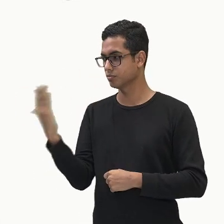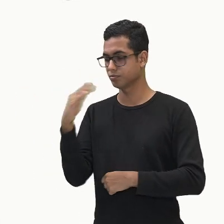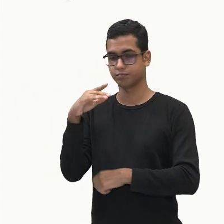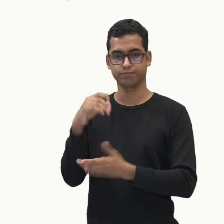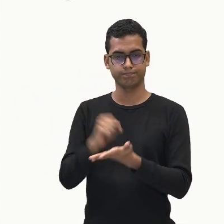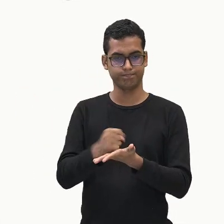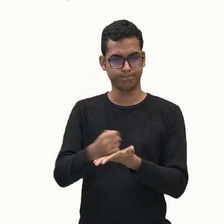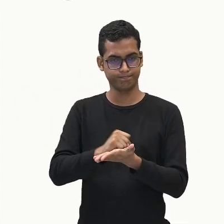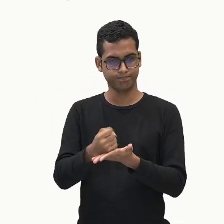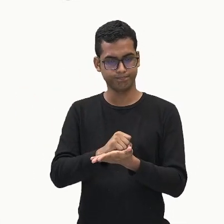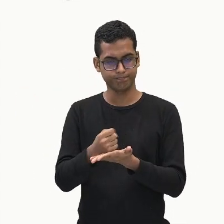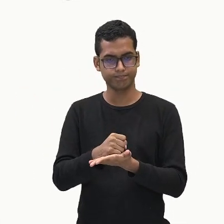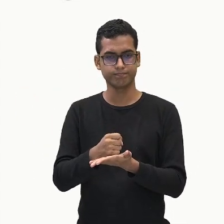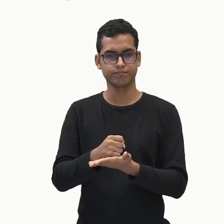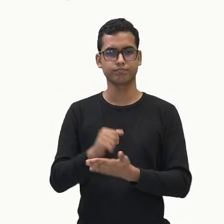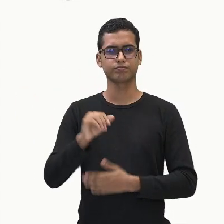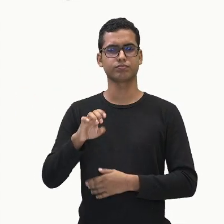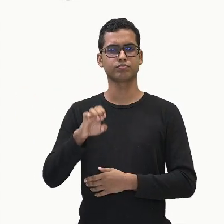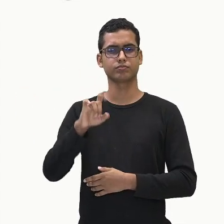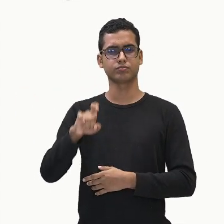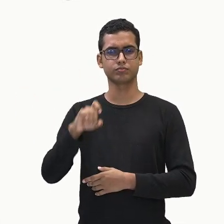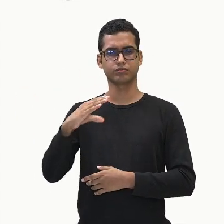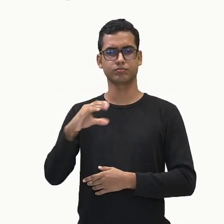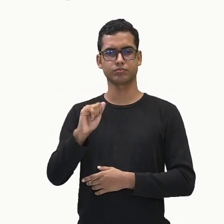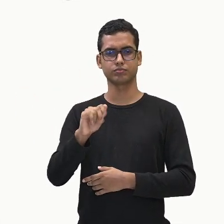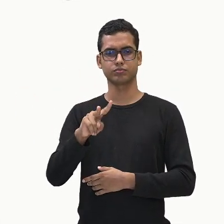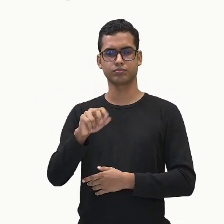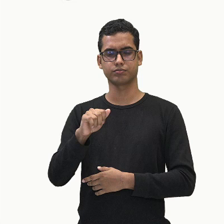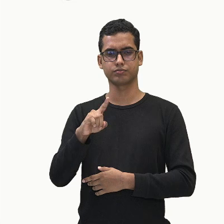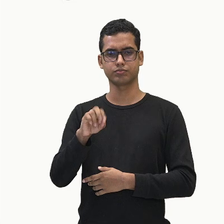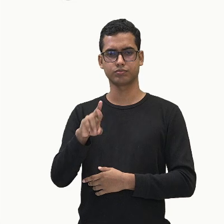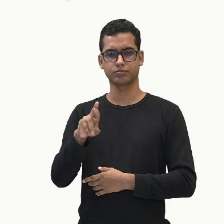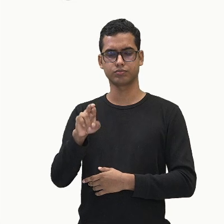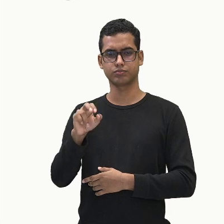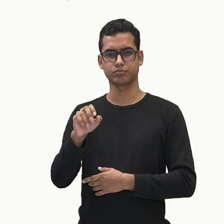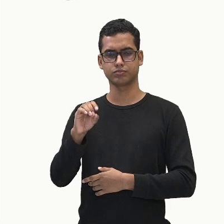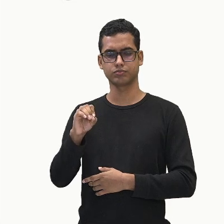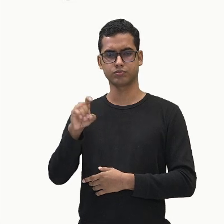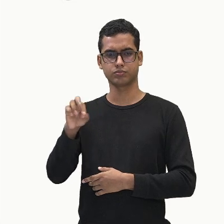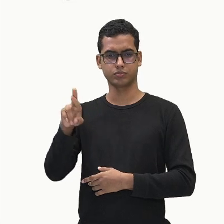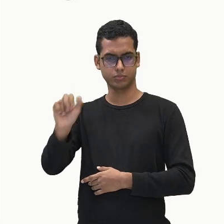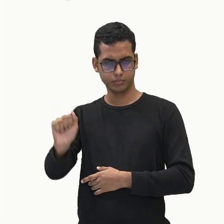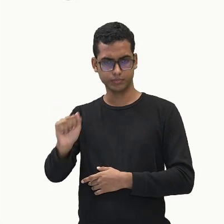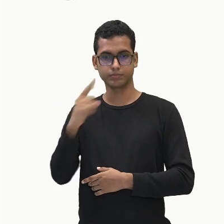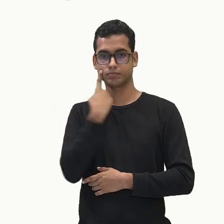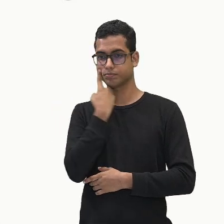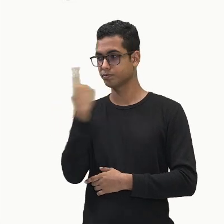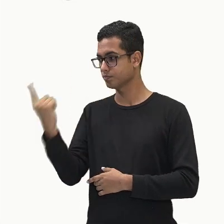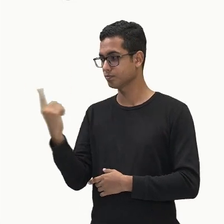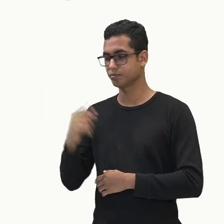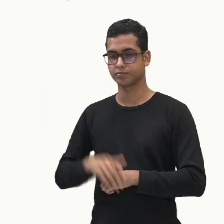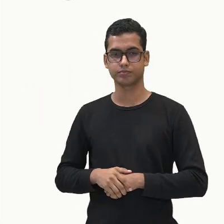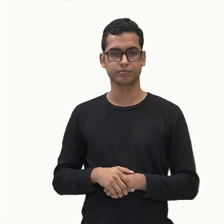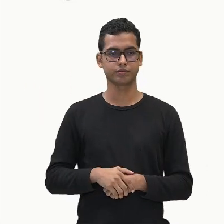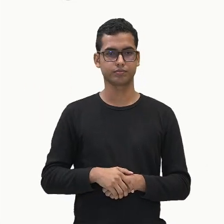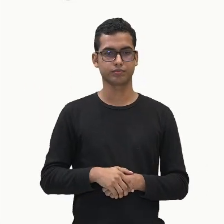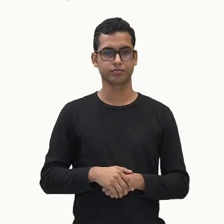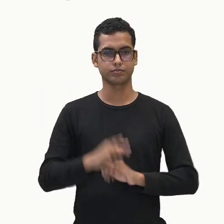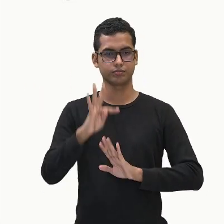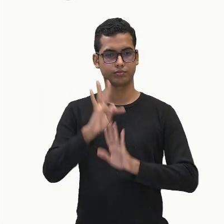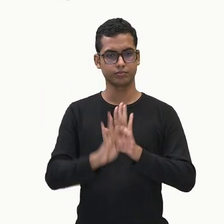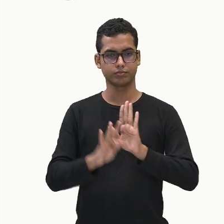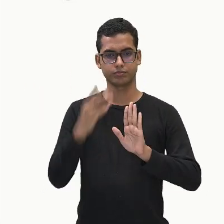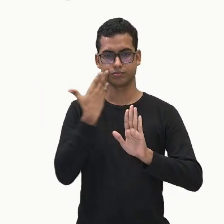para excavação de superfícies de terra ou outro material parecido. La carga e la elevação